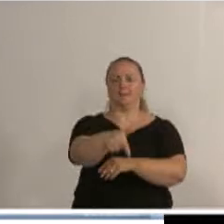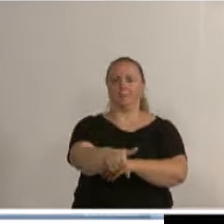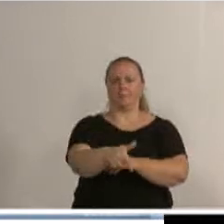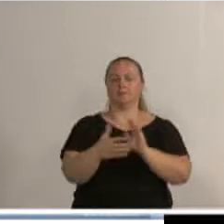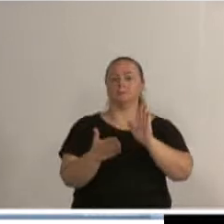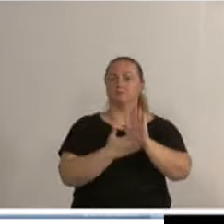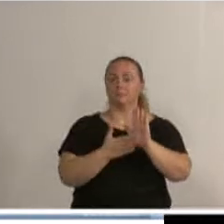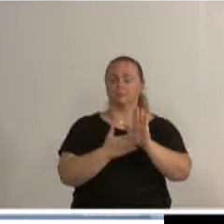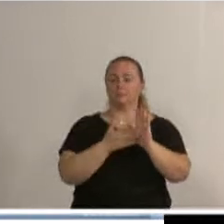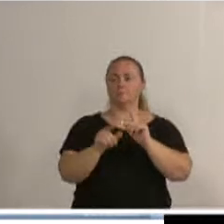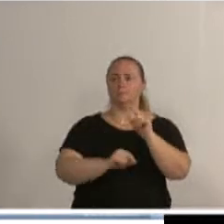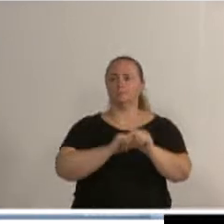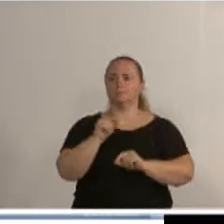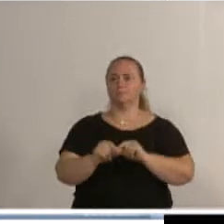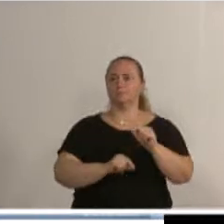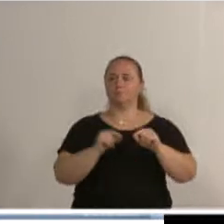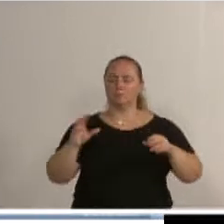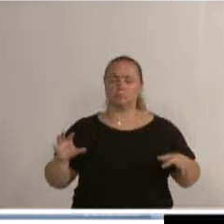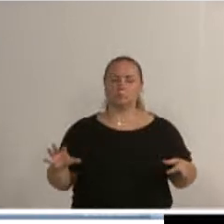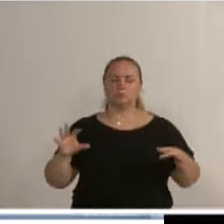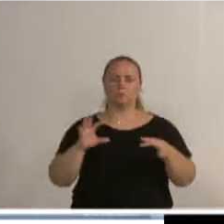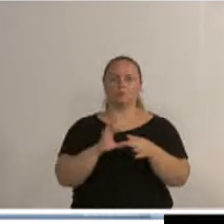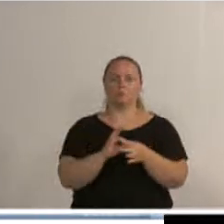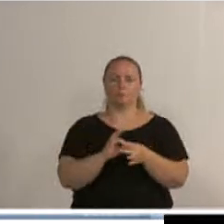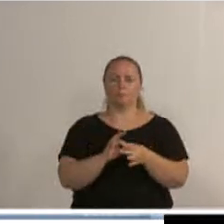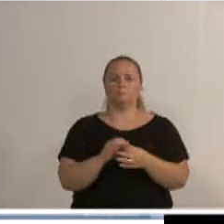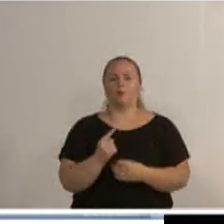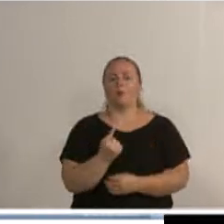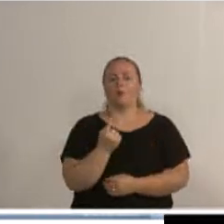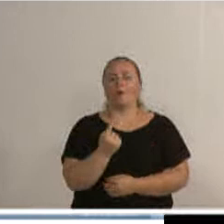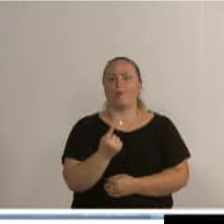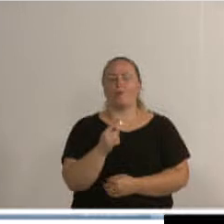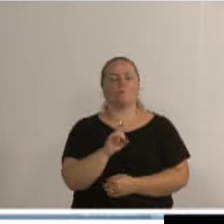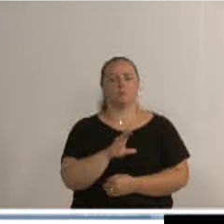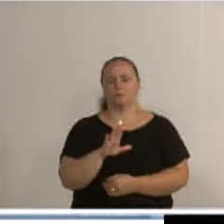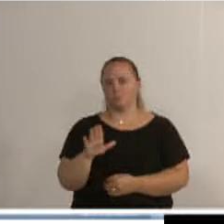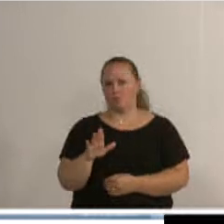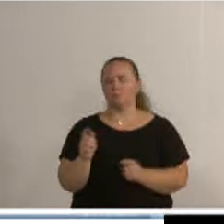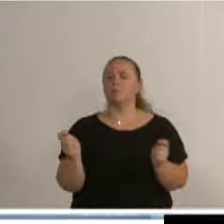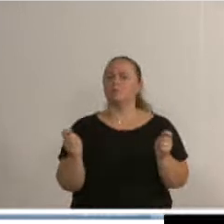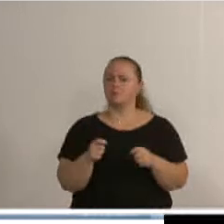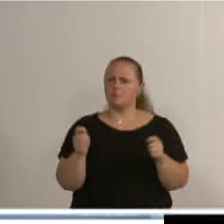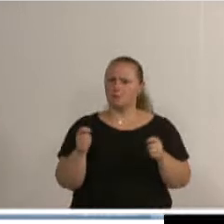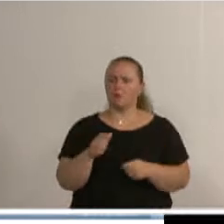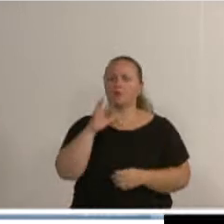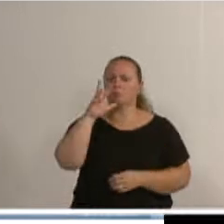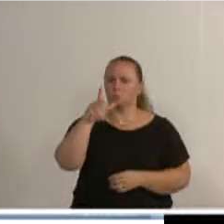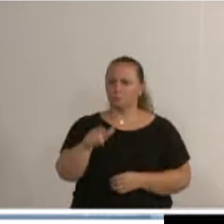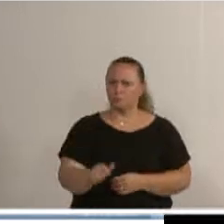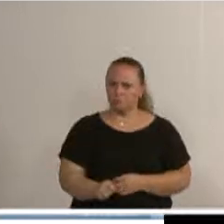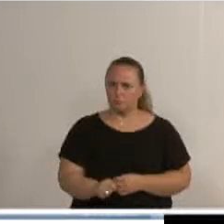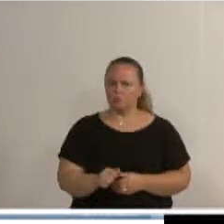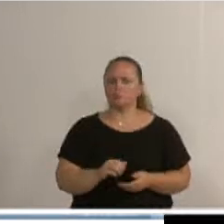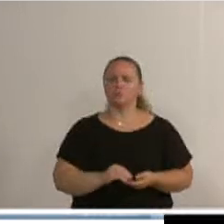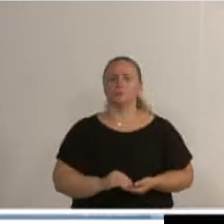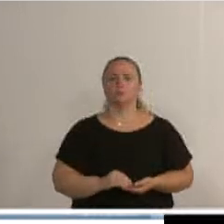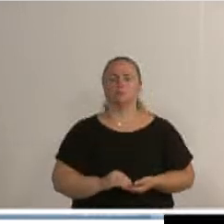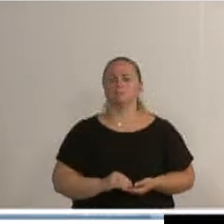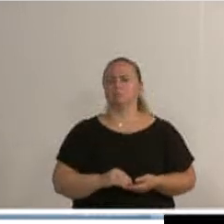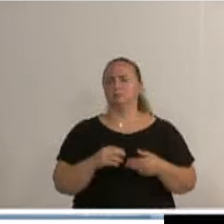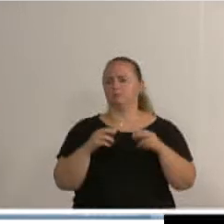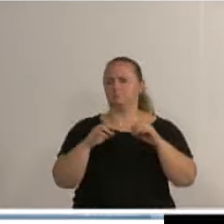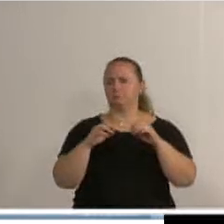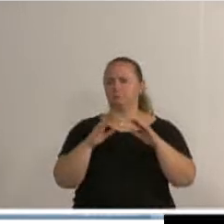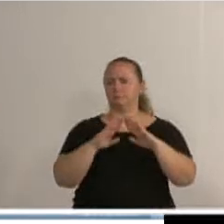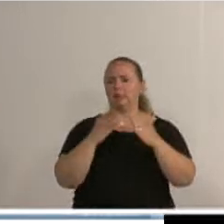pela comissão era unir num trajeto circular, onde todas as demandas, por exemplo, extraordinárias de escola, fossem atendidas